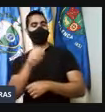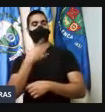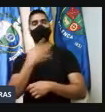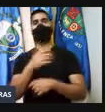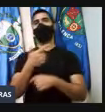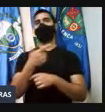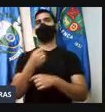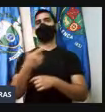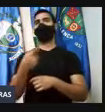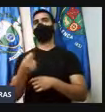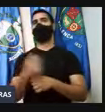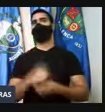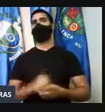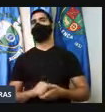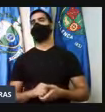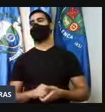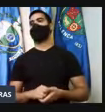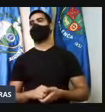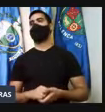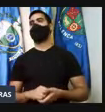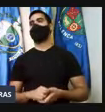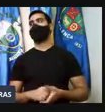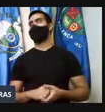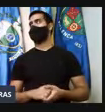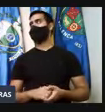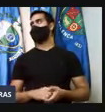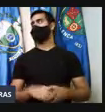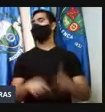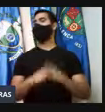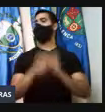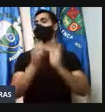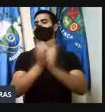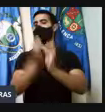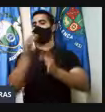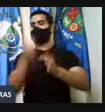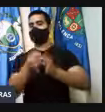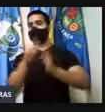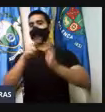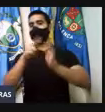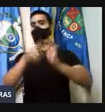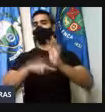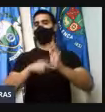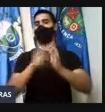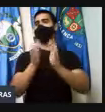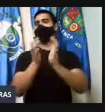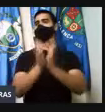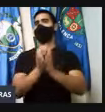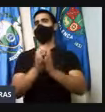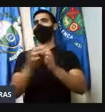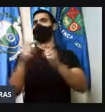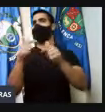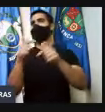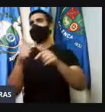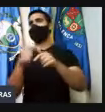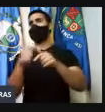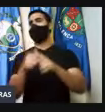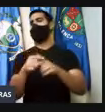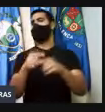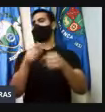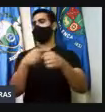8/12/2020. Parecer em conjunto a Comissão de Constituição, Justiça e Redação, a Comissão de Serviço Público,